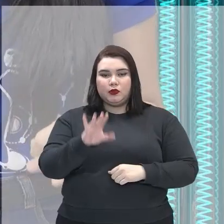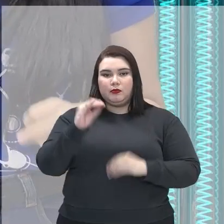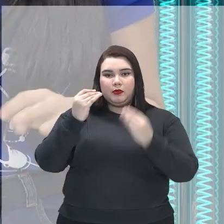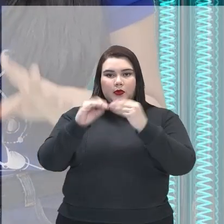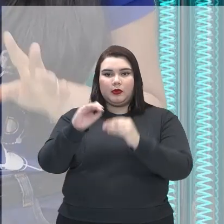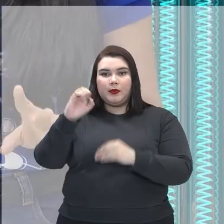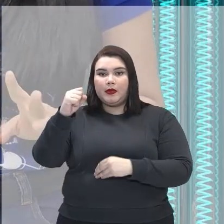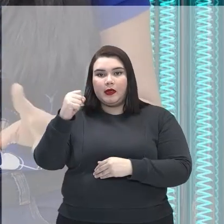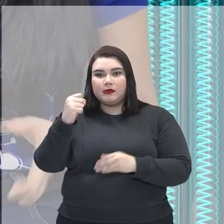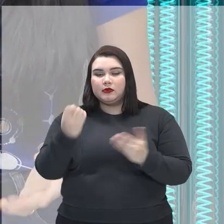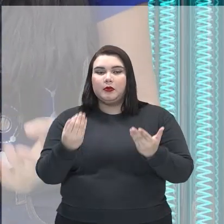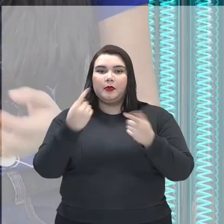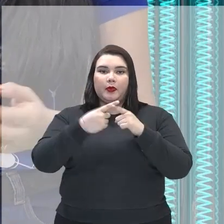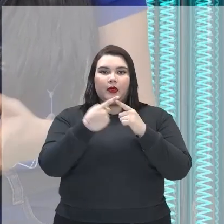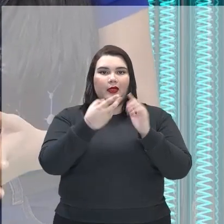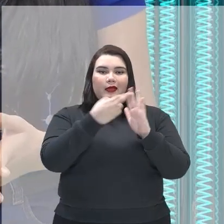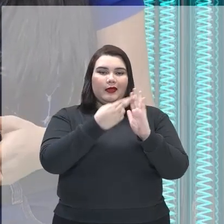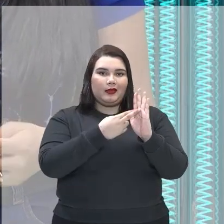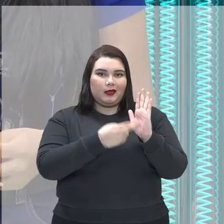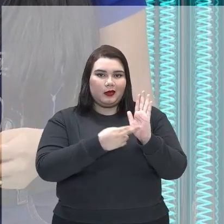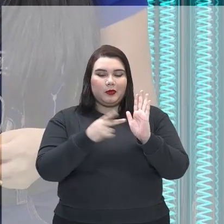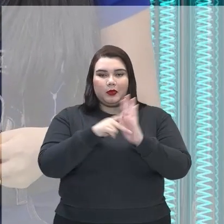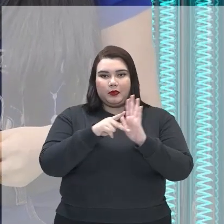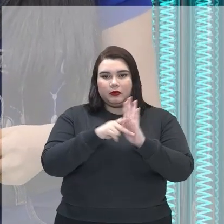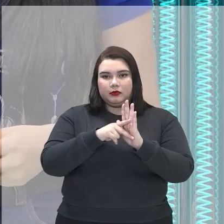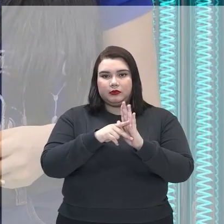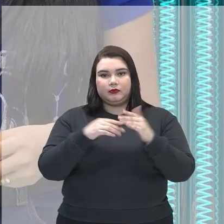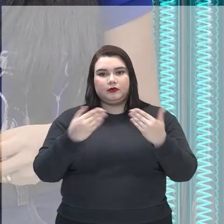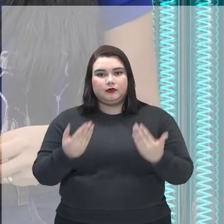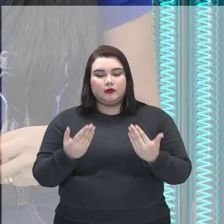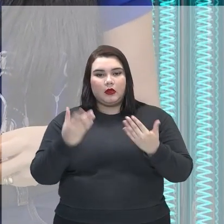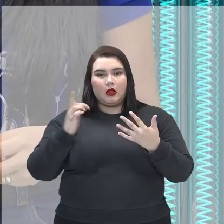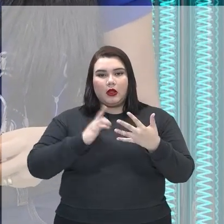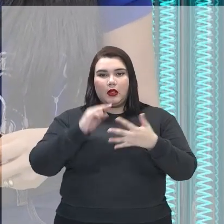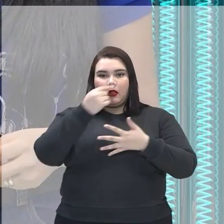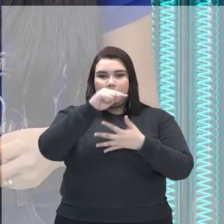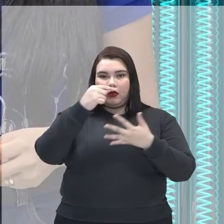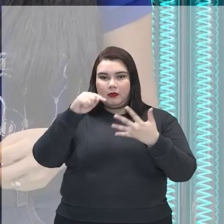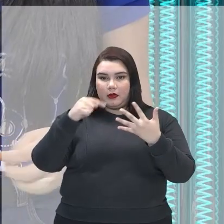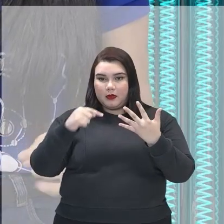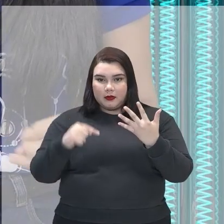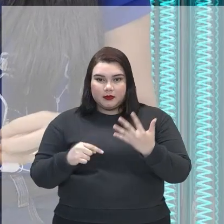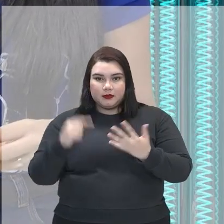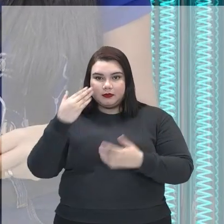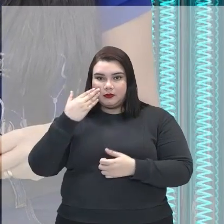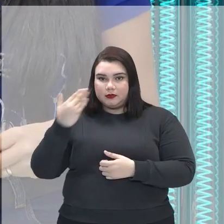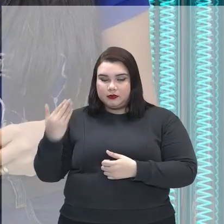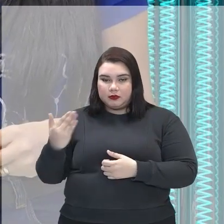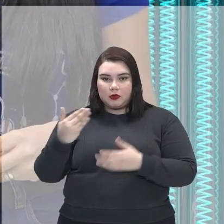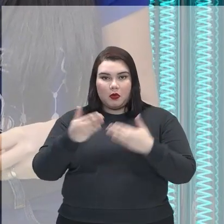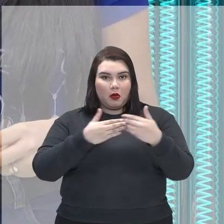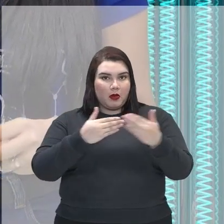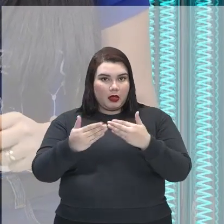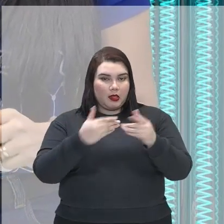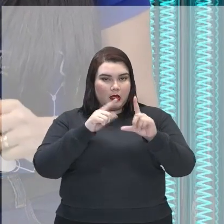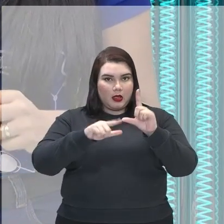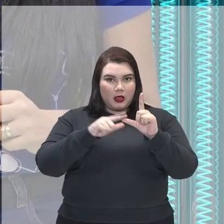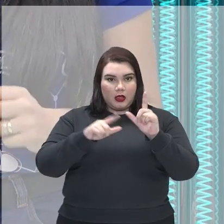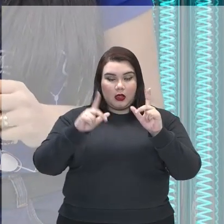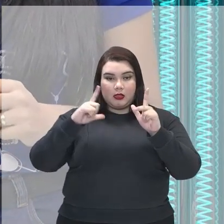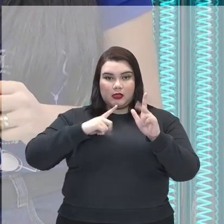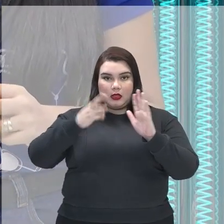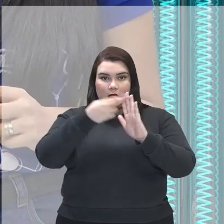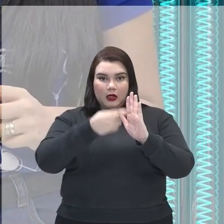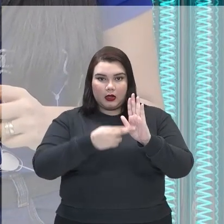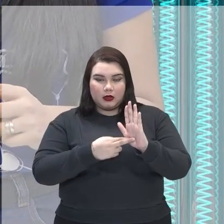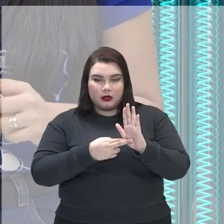S porque tem essa regrinha. Então, quando eles terminarem todas essas letrinhas aqui, em qualquer uma delas, eu vou acrescentar